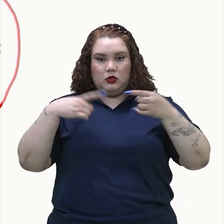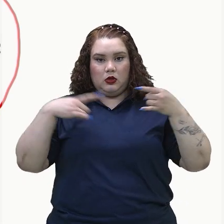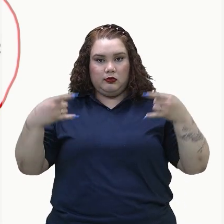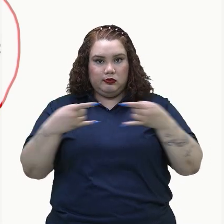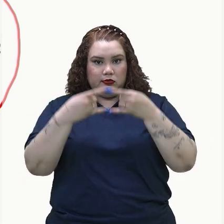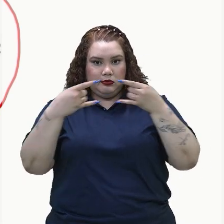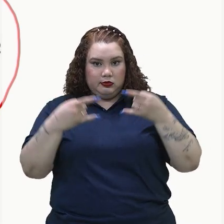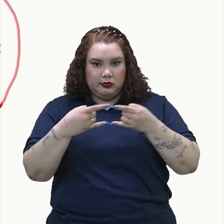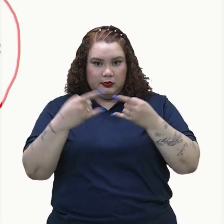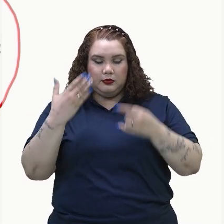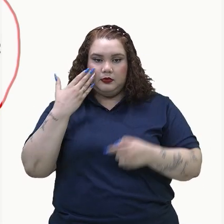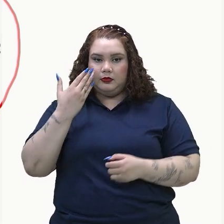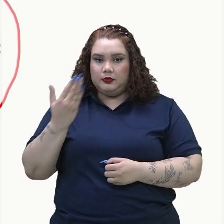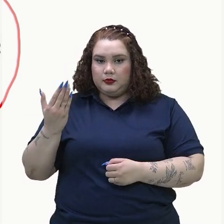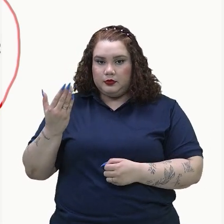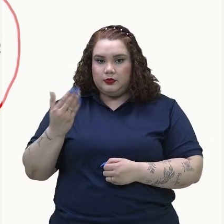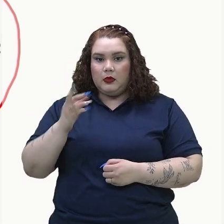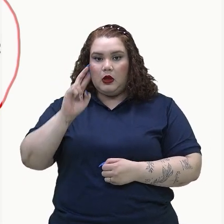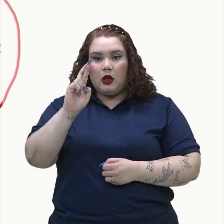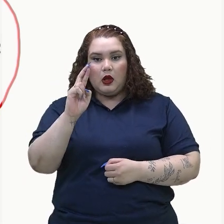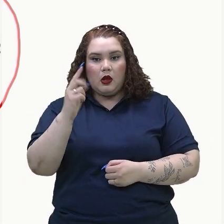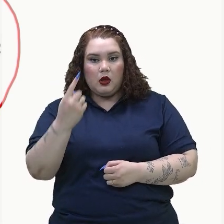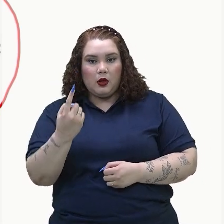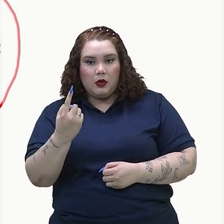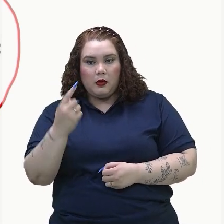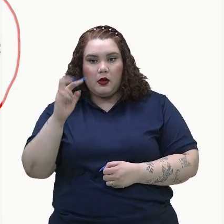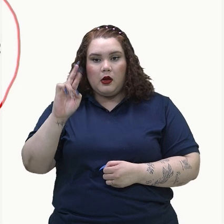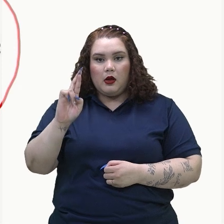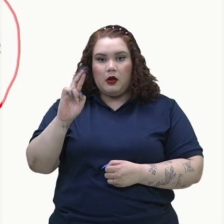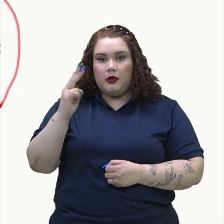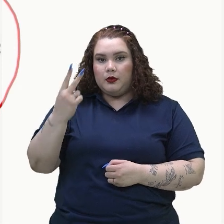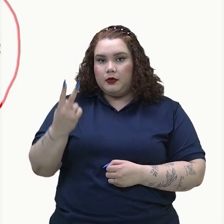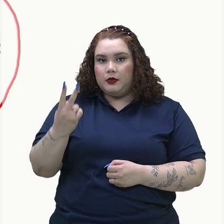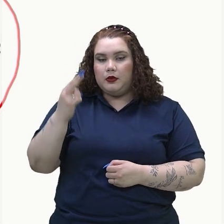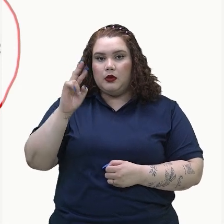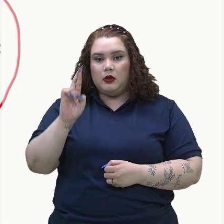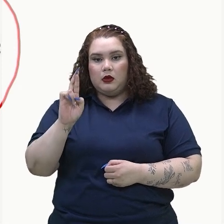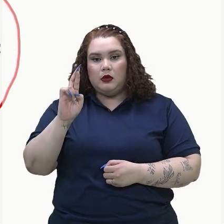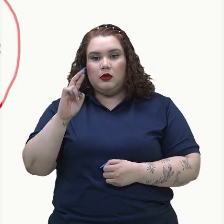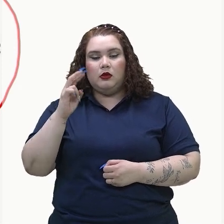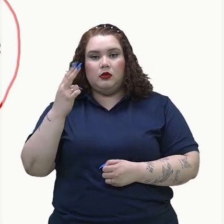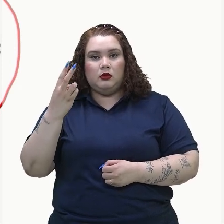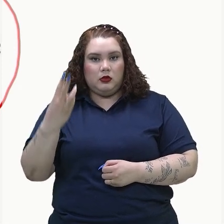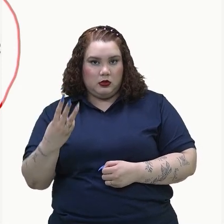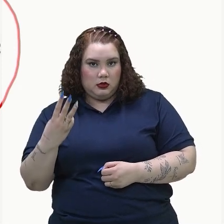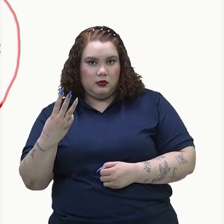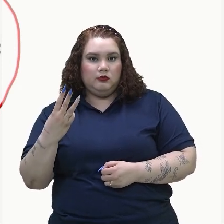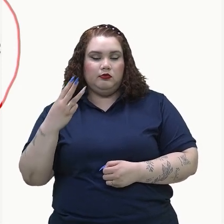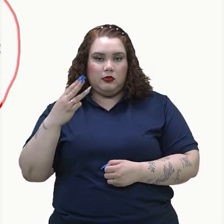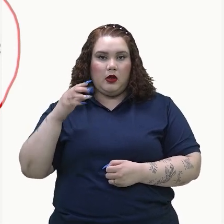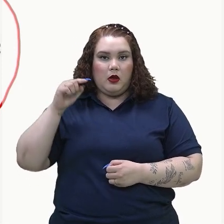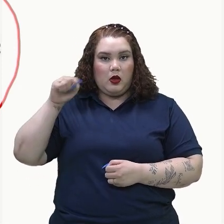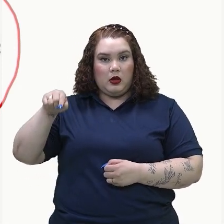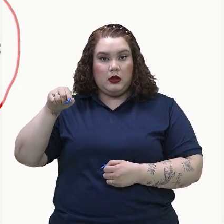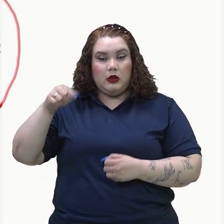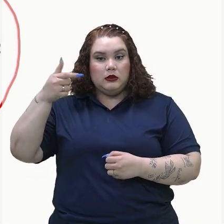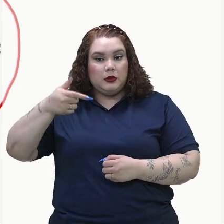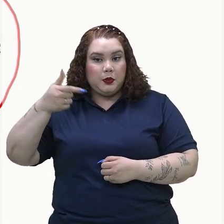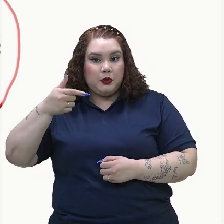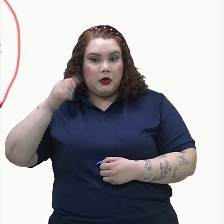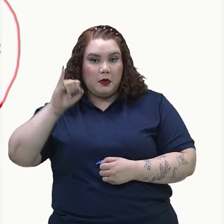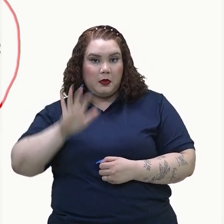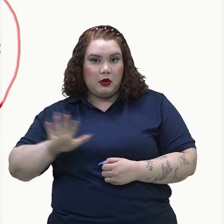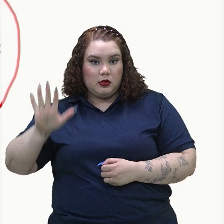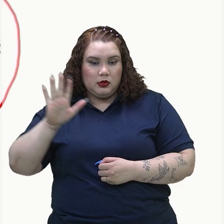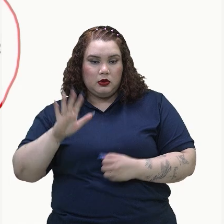tenho o resistor R1 e R2, e aqui eu tenho o resistor R1, R2 e R3,